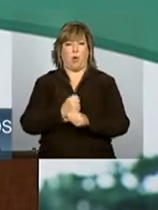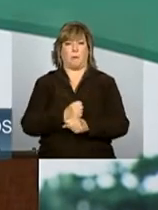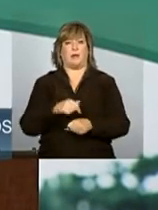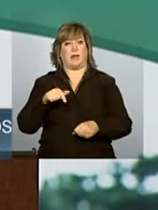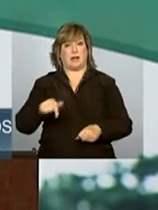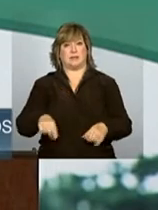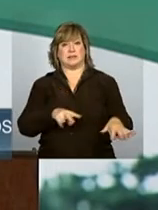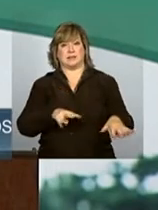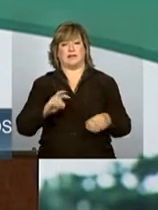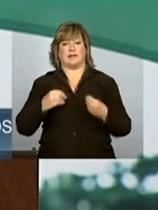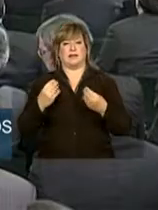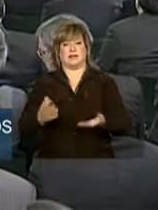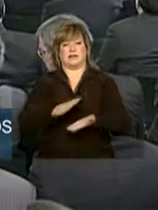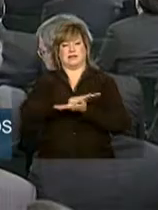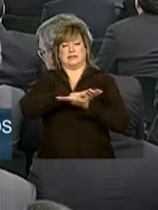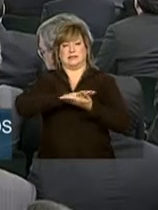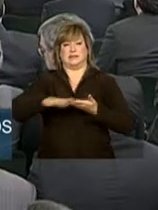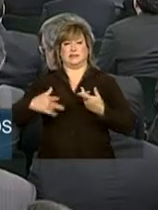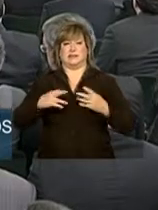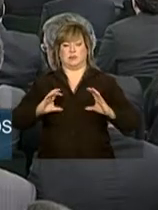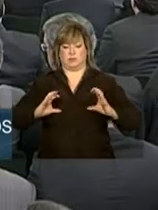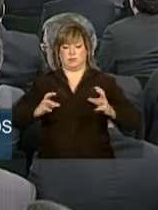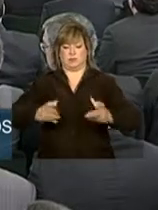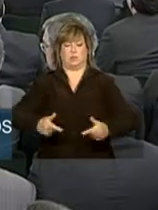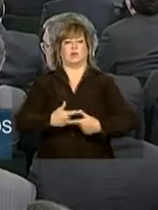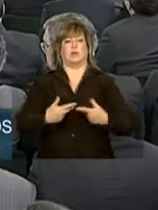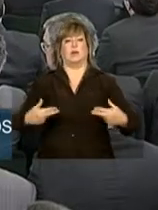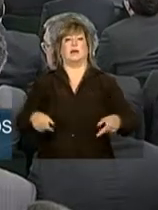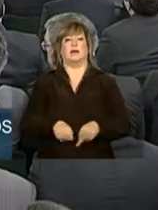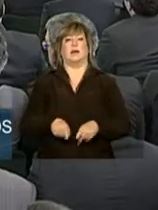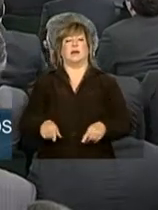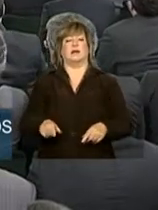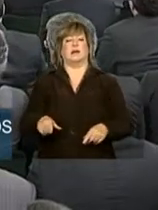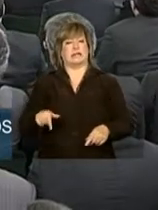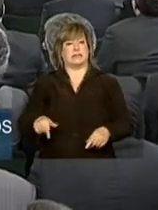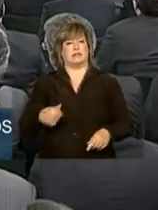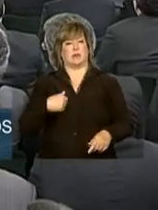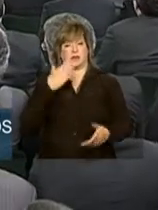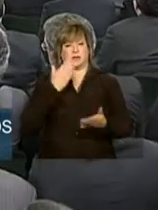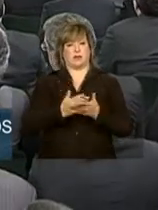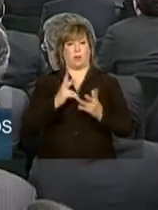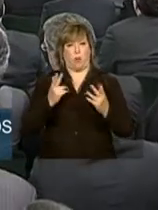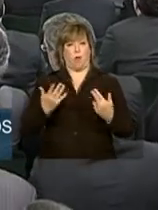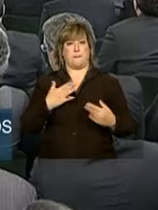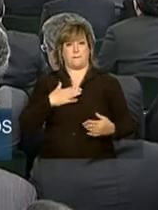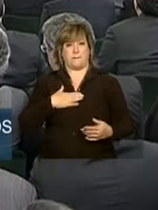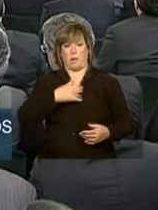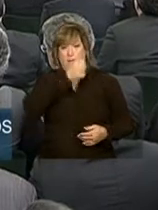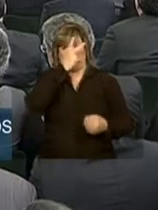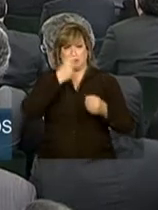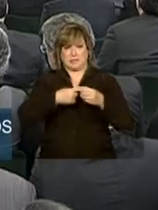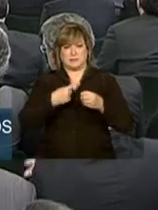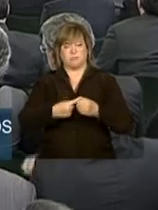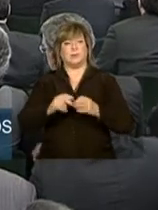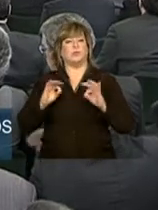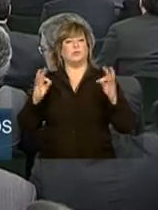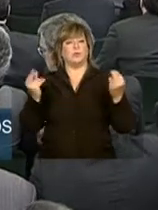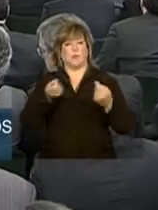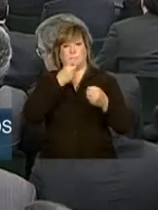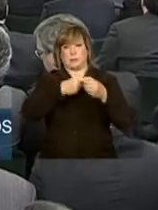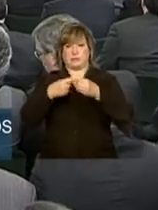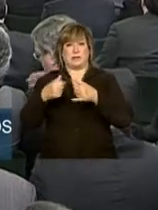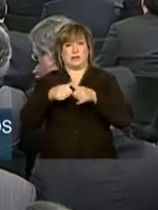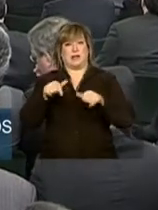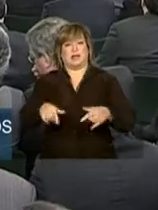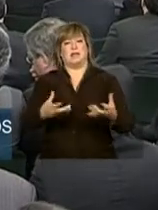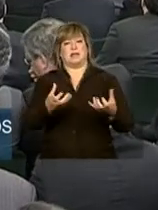uma moto niveladora. E eu tenho a certeza que, assim como o meu município, todos os municípios que estão aqui foram contemplados